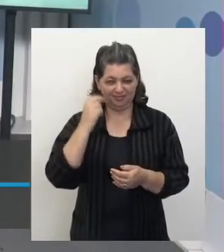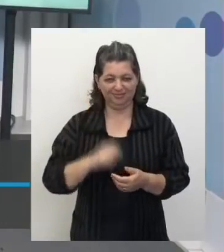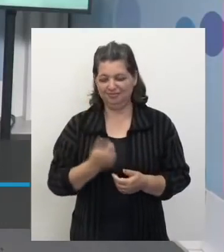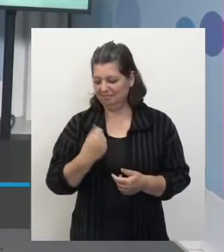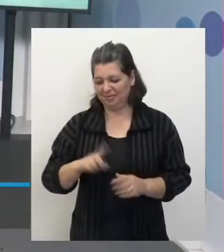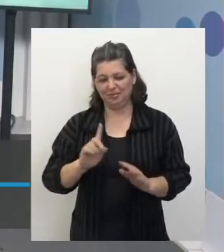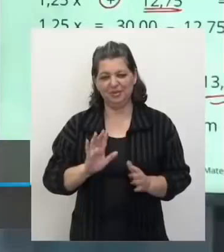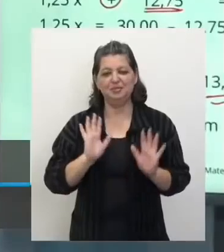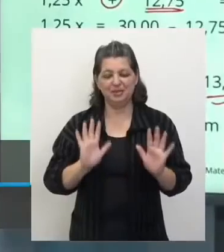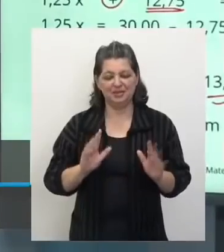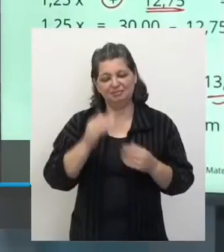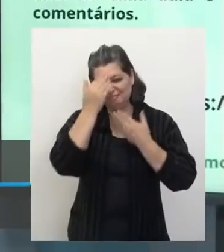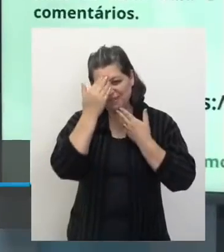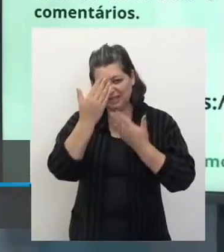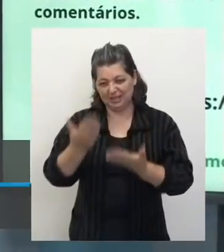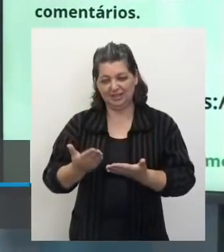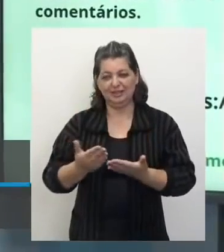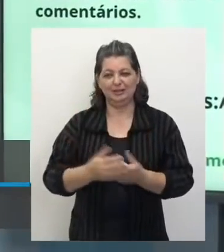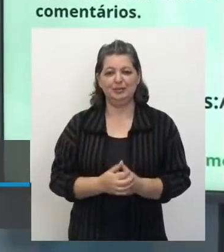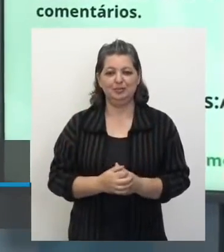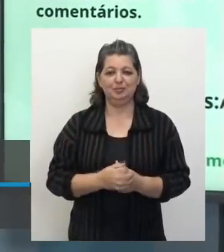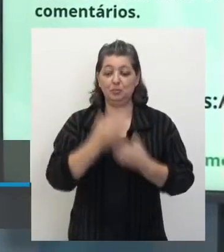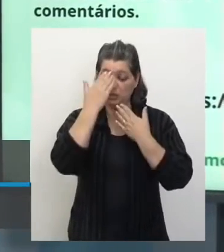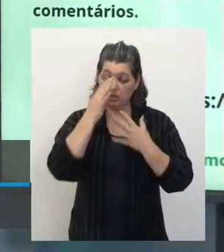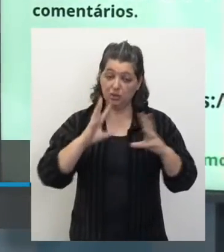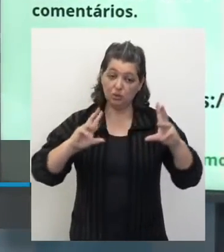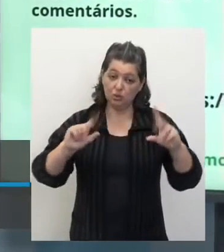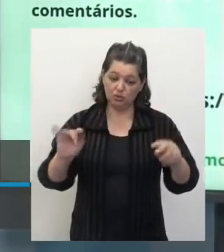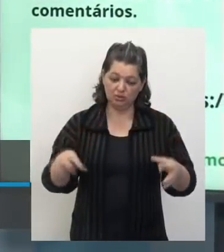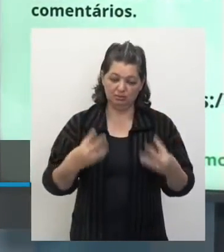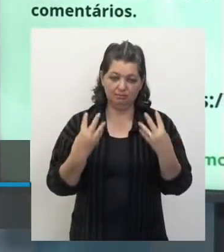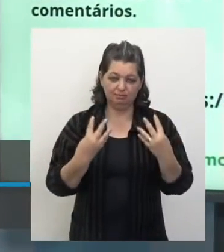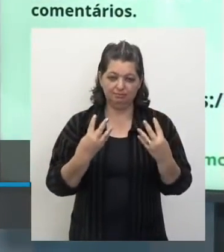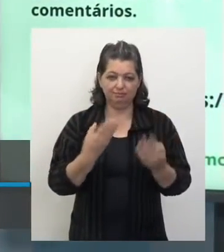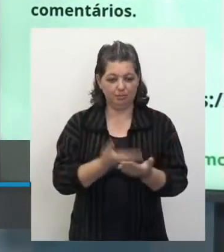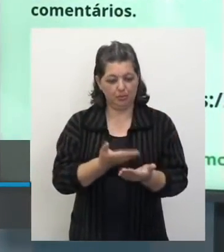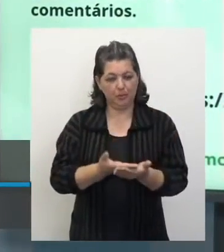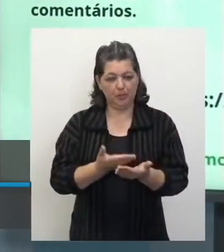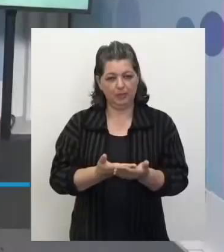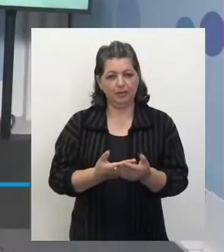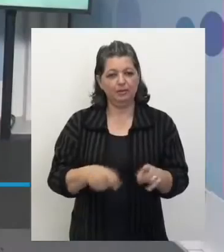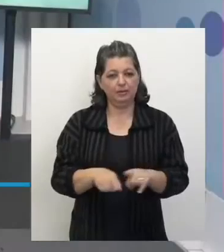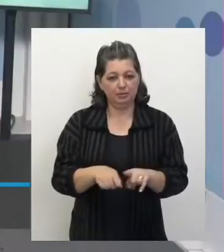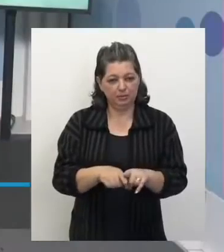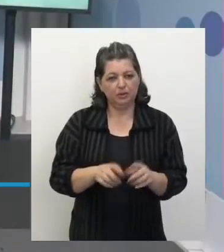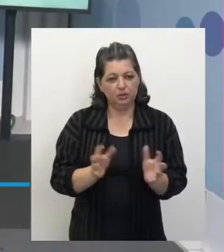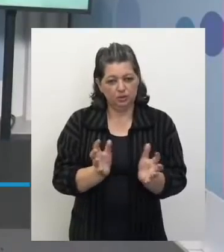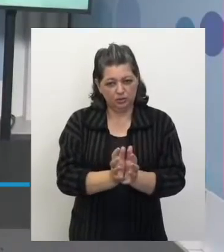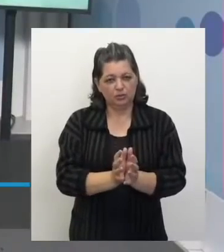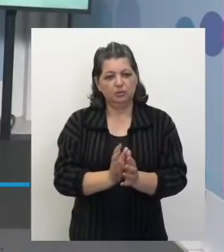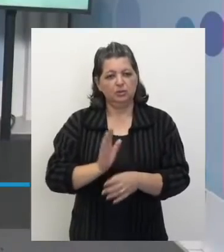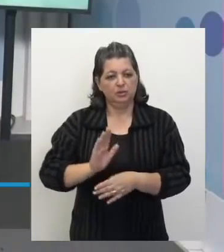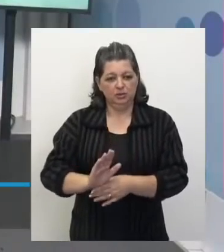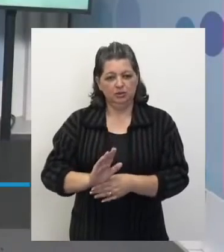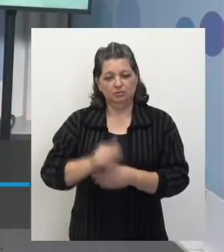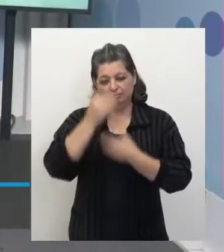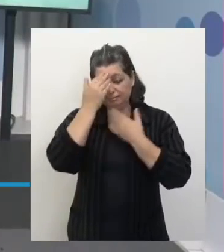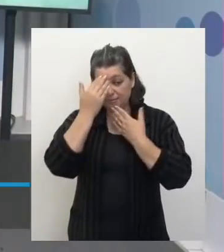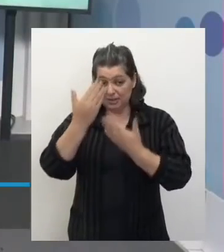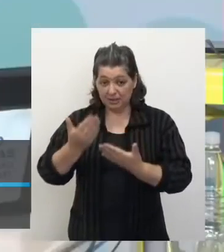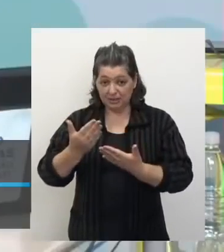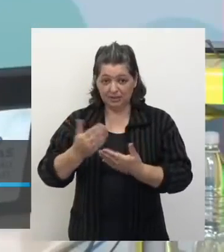7.200. Ainda falta 800 reais ainda para ela conseguir chegar no 0 a 0. Perfeito. Muito né? bem. Os caminhos que vocês usam aí